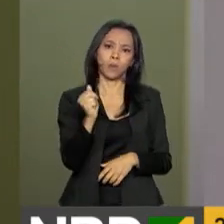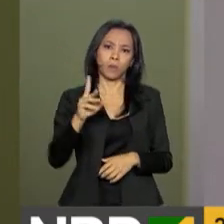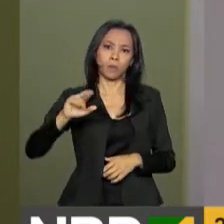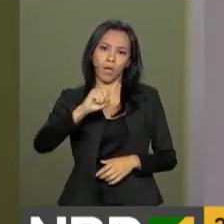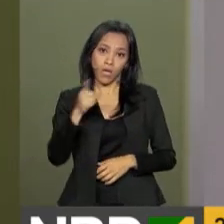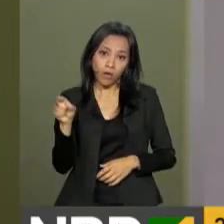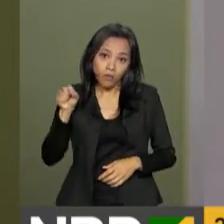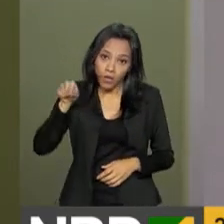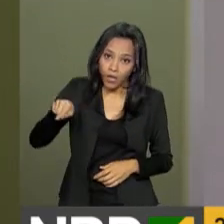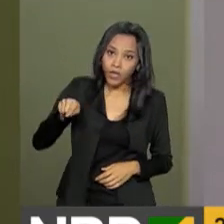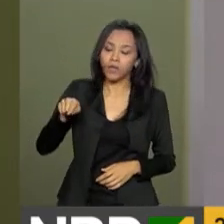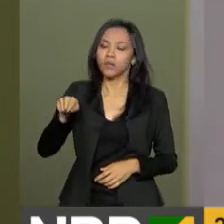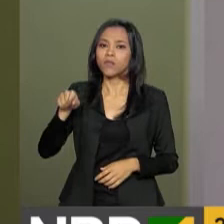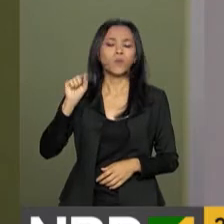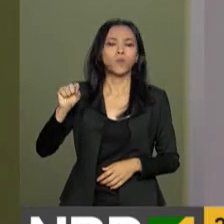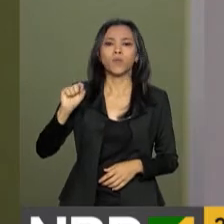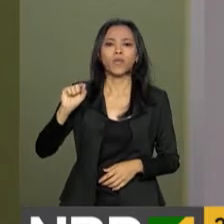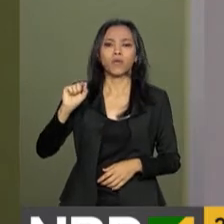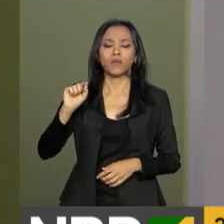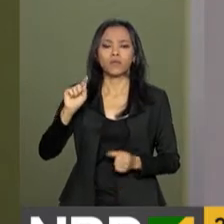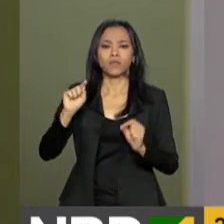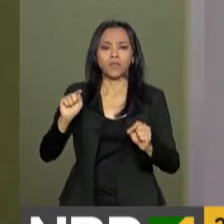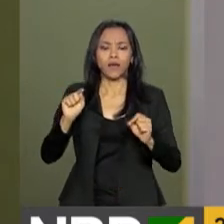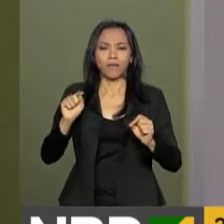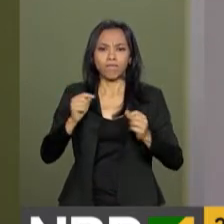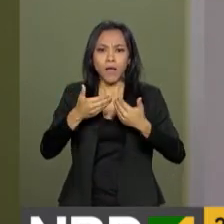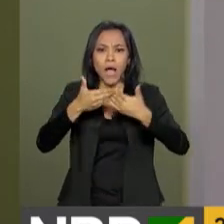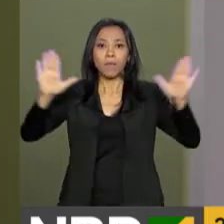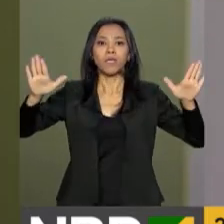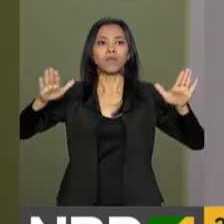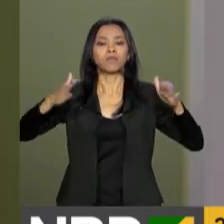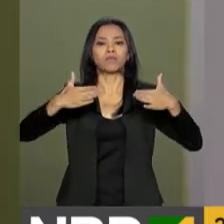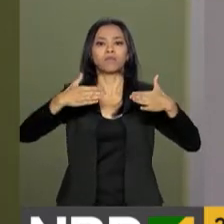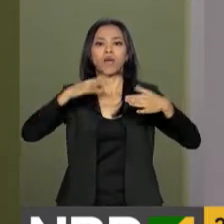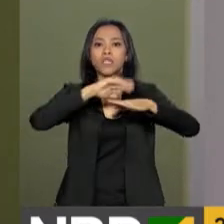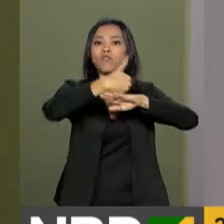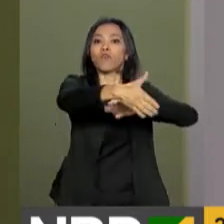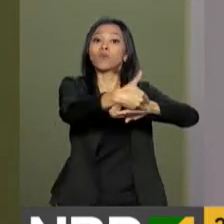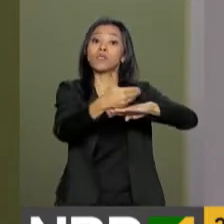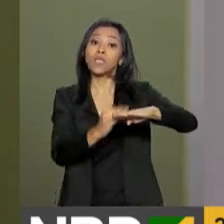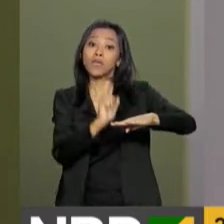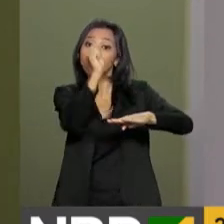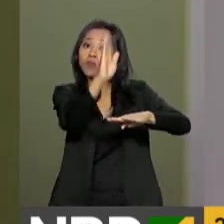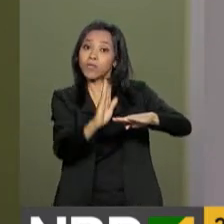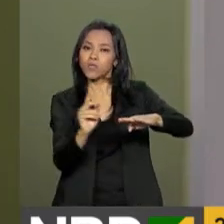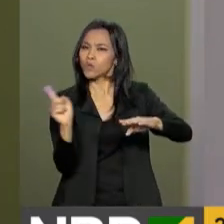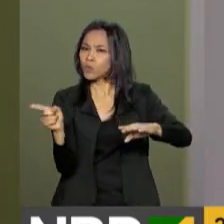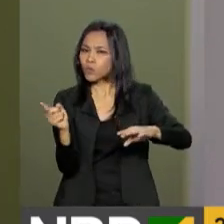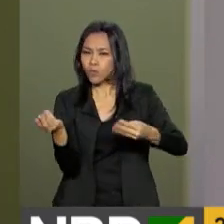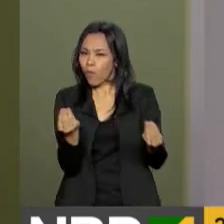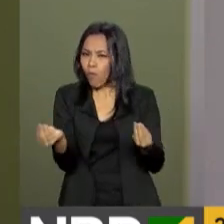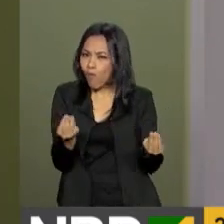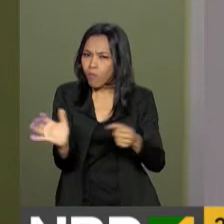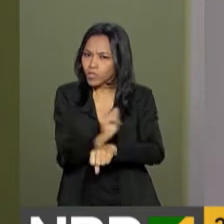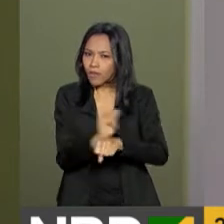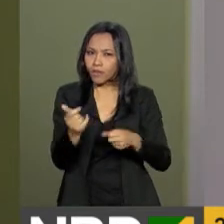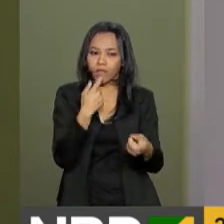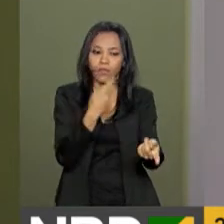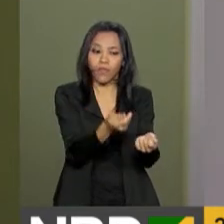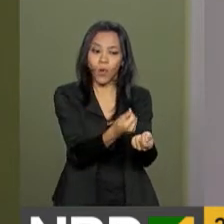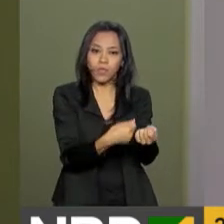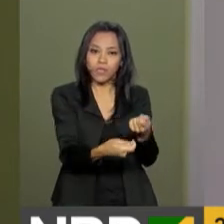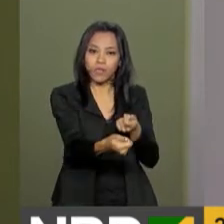consolidação da ampliação das fronteiras brasileiras e tudo por meio da negociação não por